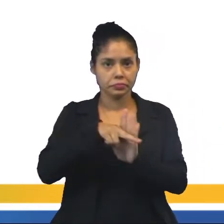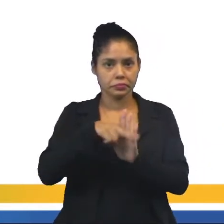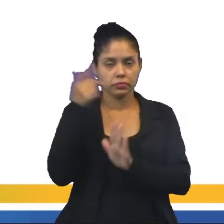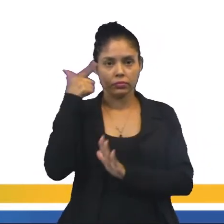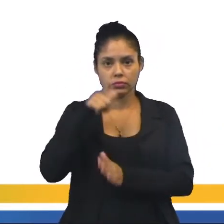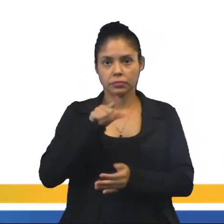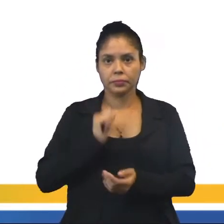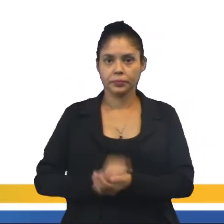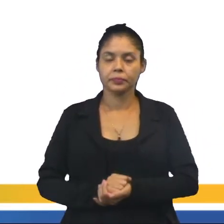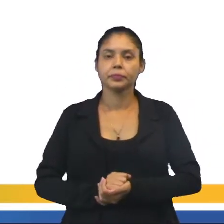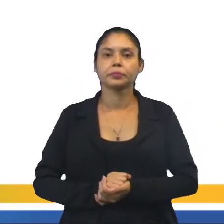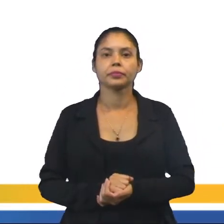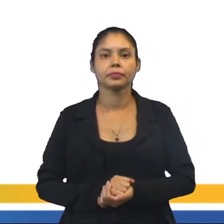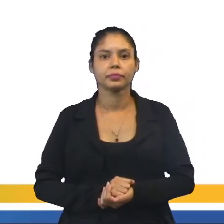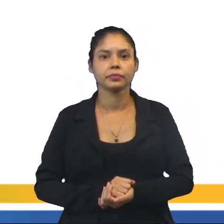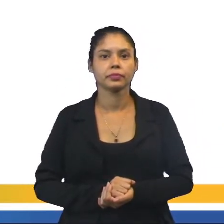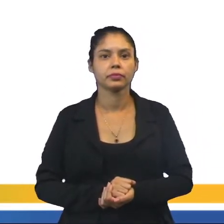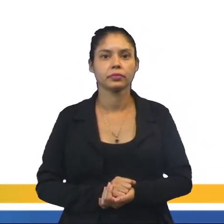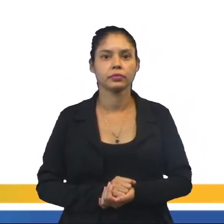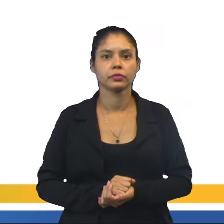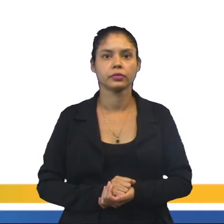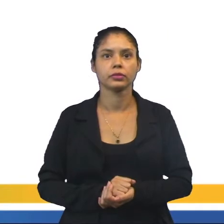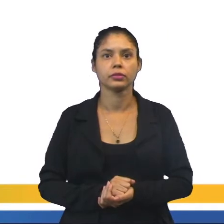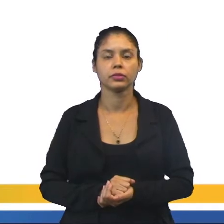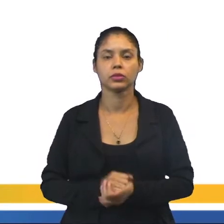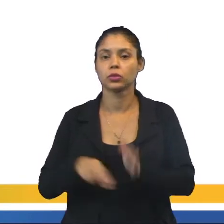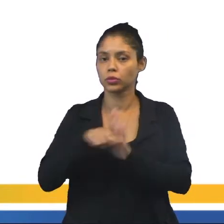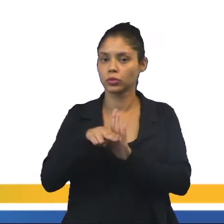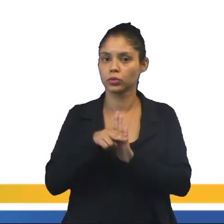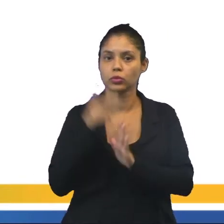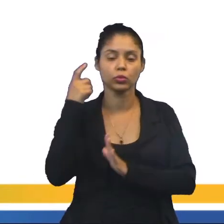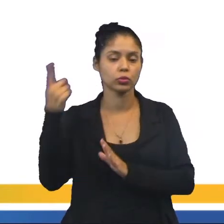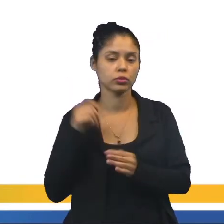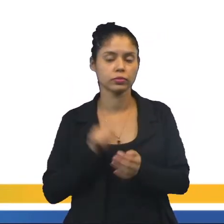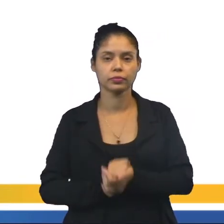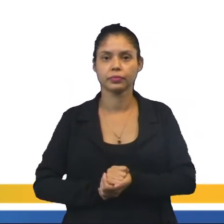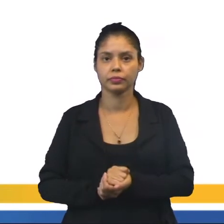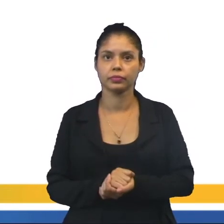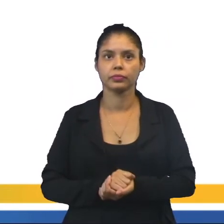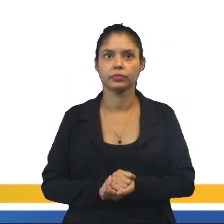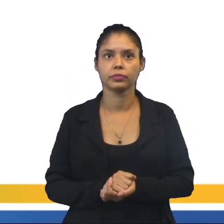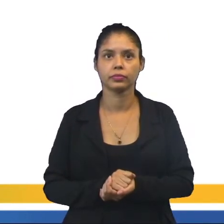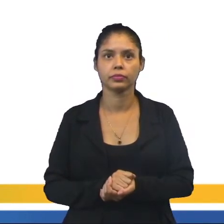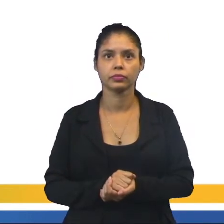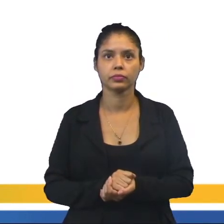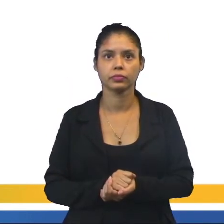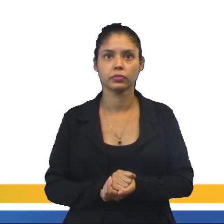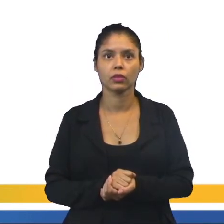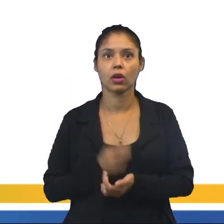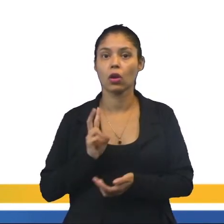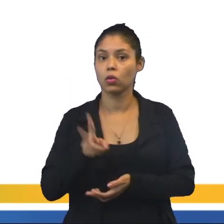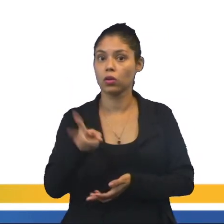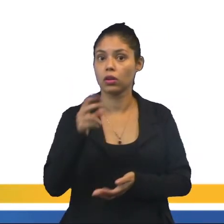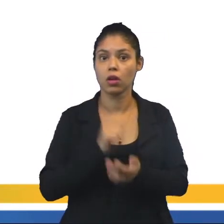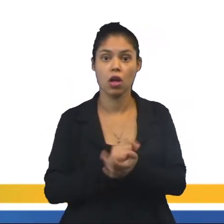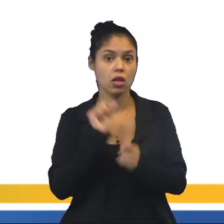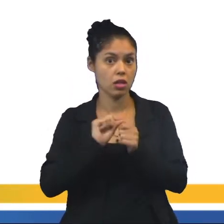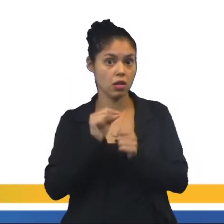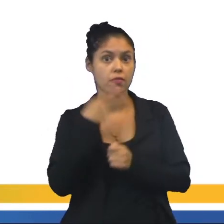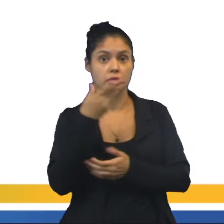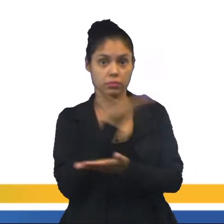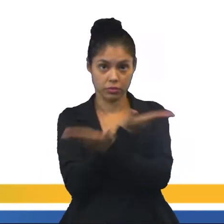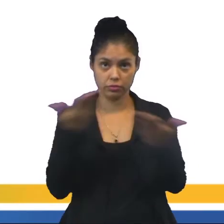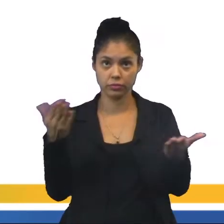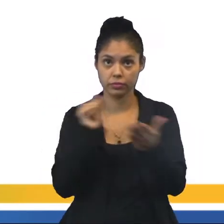o que distingue o nome nome das notas e o som das nossas também e a duração que eu falei